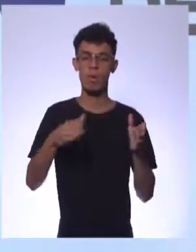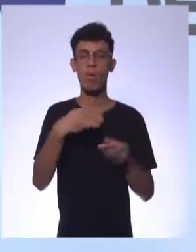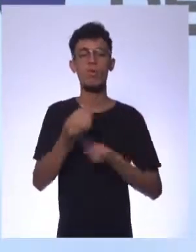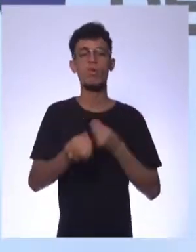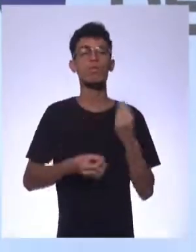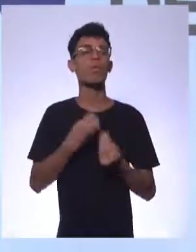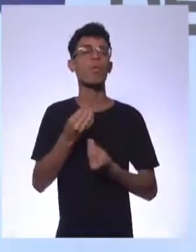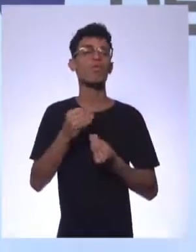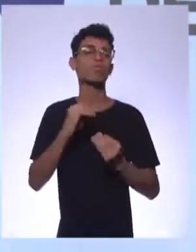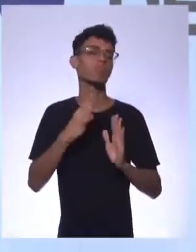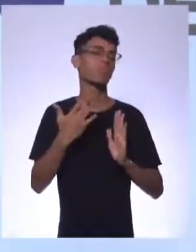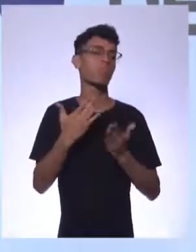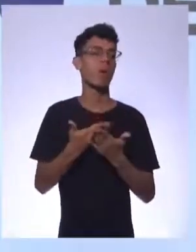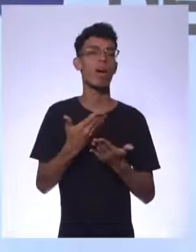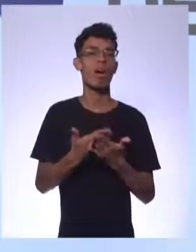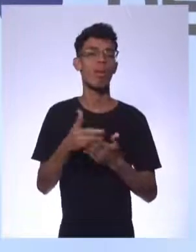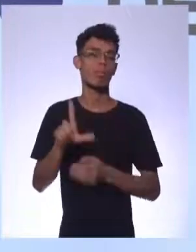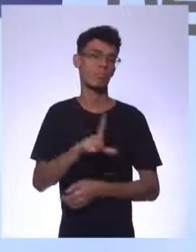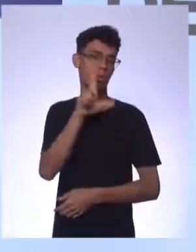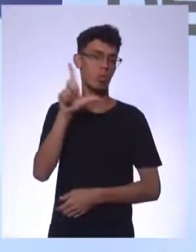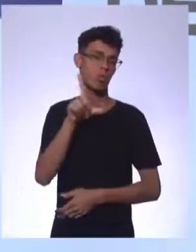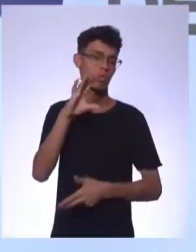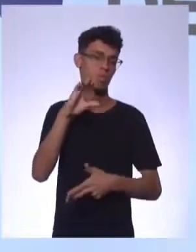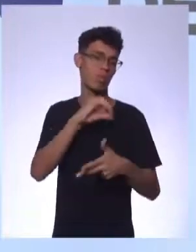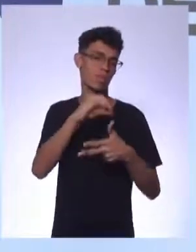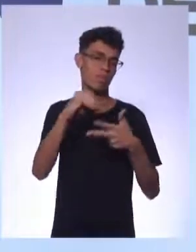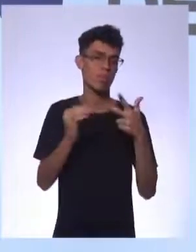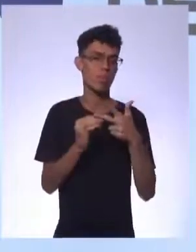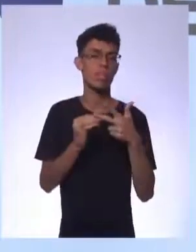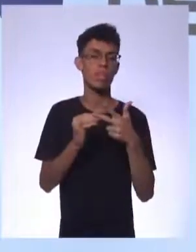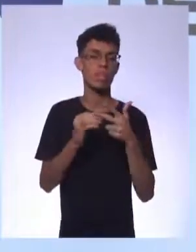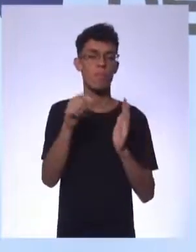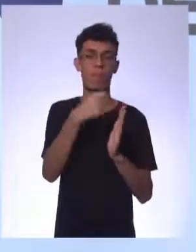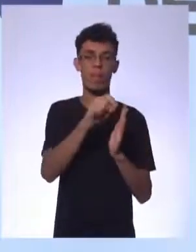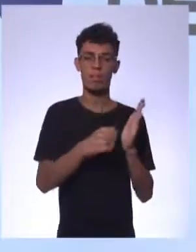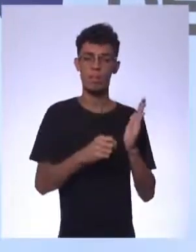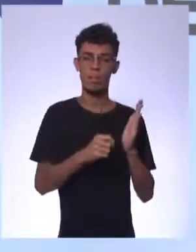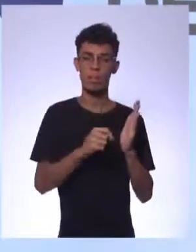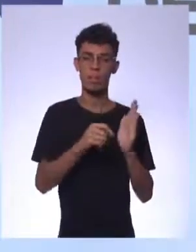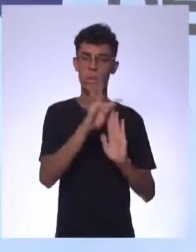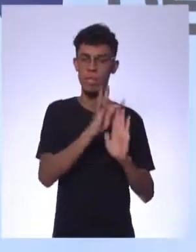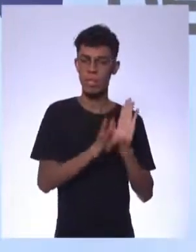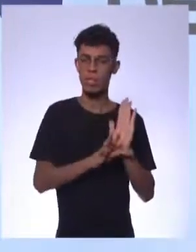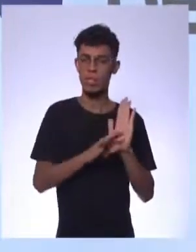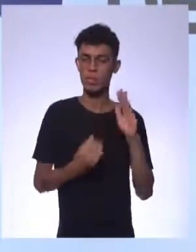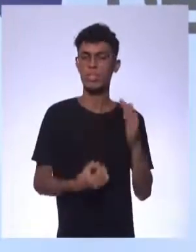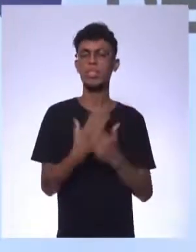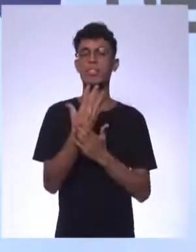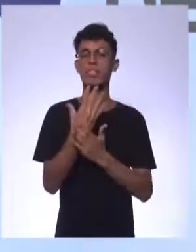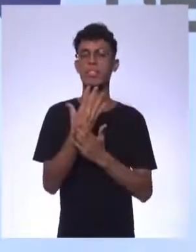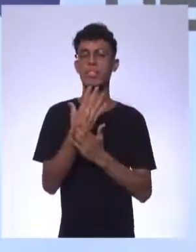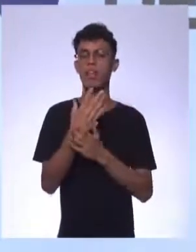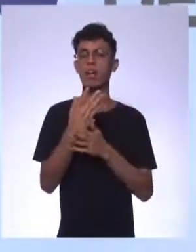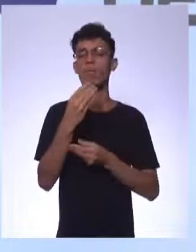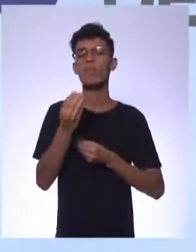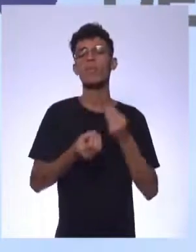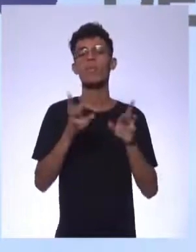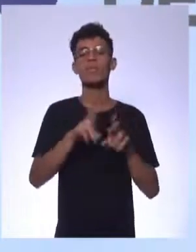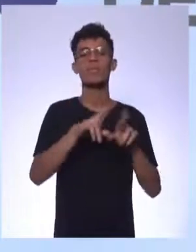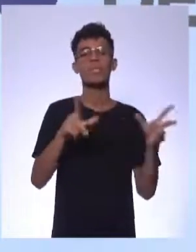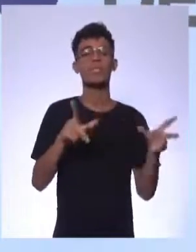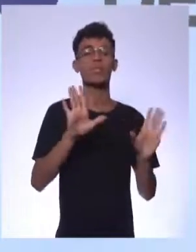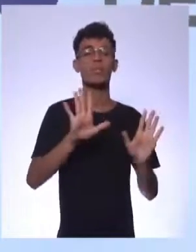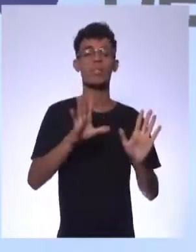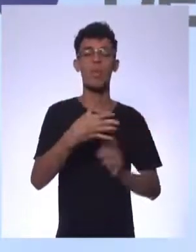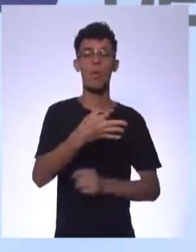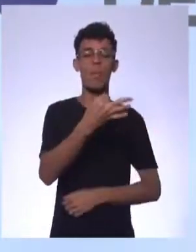falaremos nesta aula. Claro, na redação do Enem, a professora Tayana pode falar um pouquinho com mais propriedade do que ela gosta desse assunto, a diferença entre um artigo de opinião e